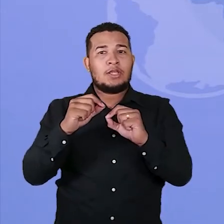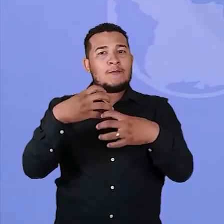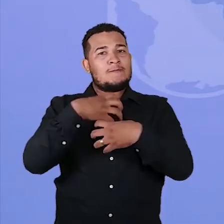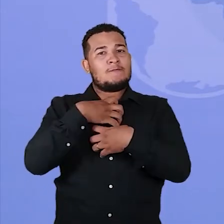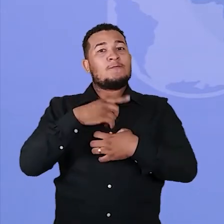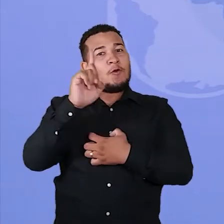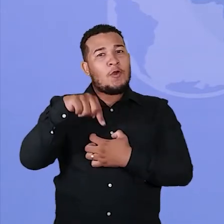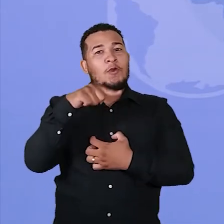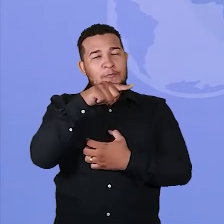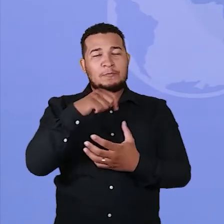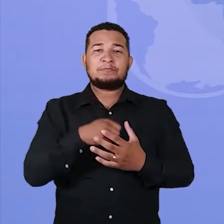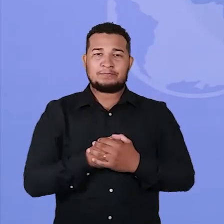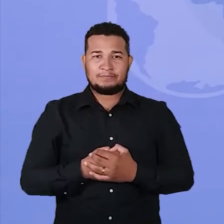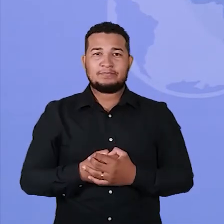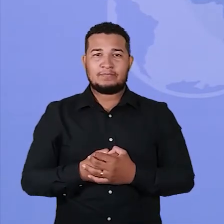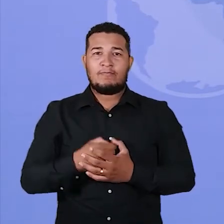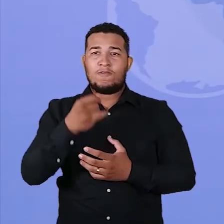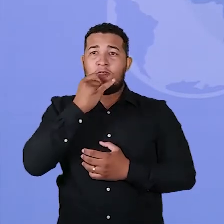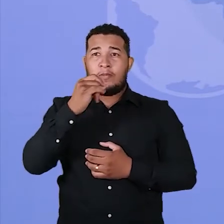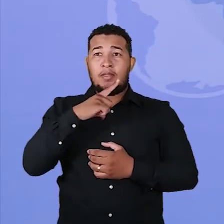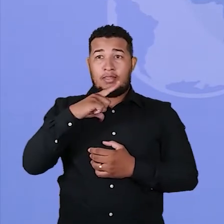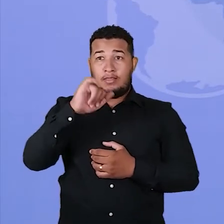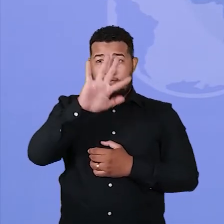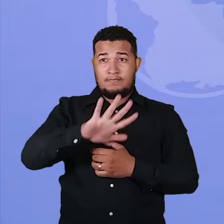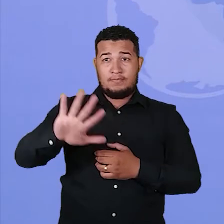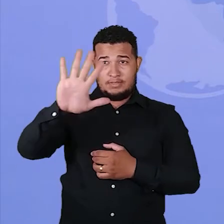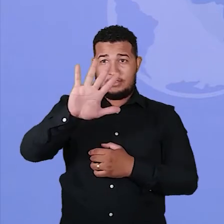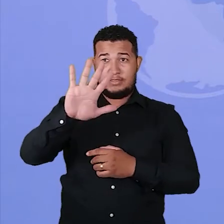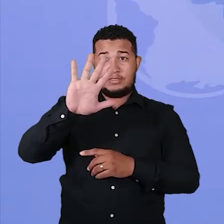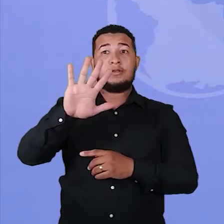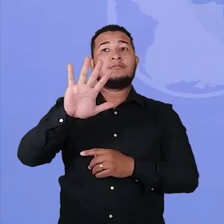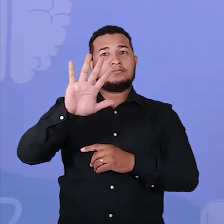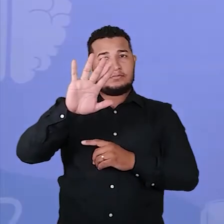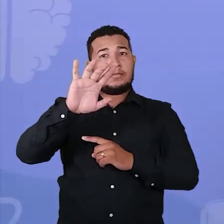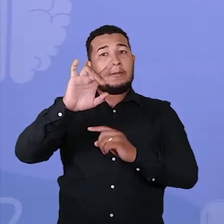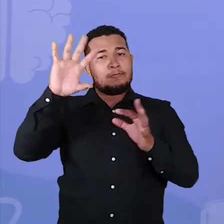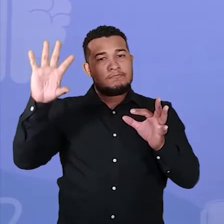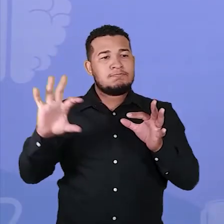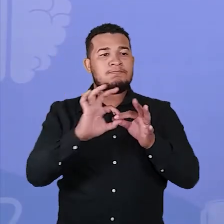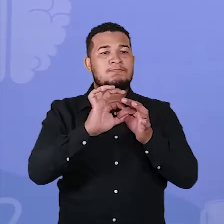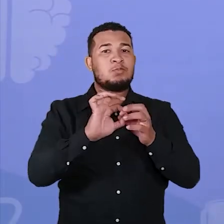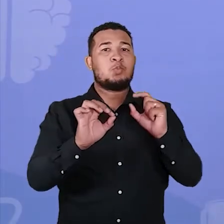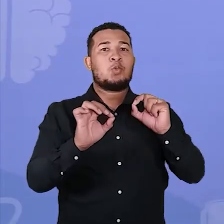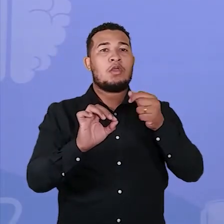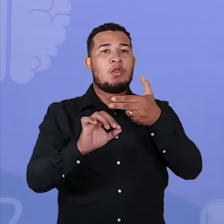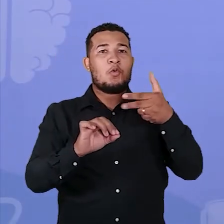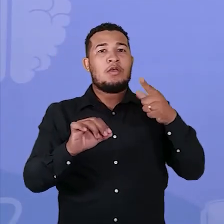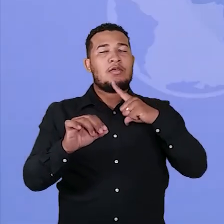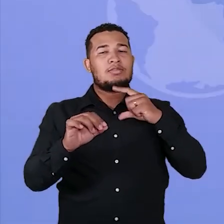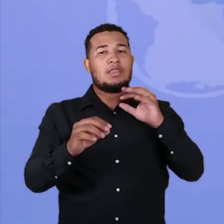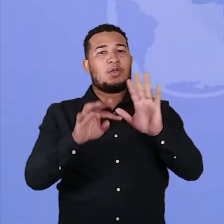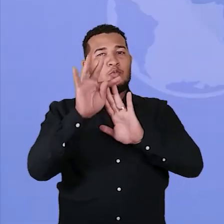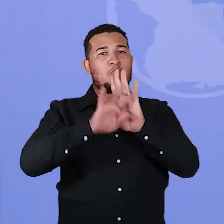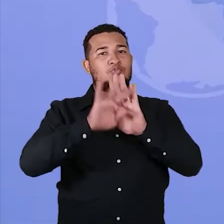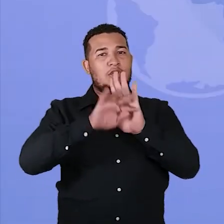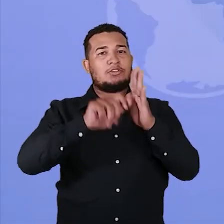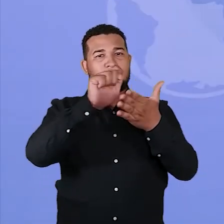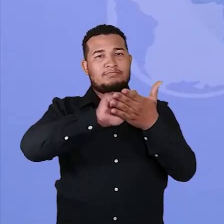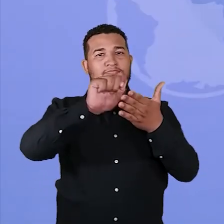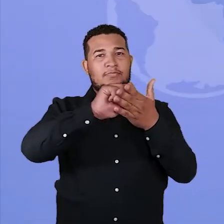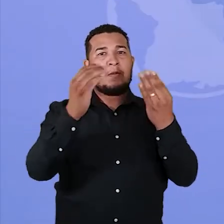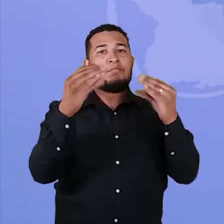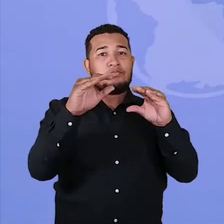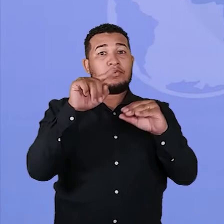lido dessa maneira. Aquilo que está na imagem unido com aquilo que está no texto